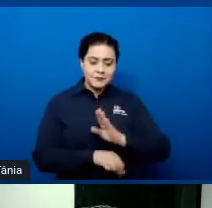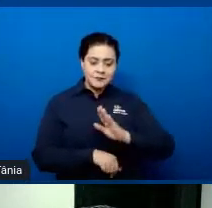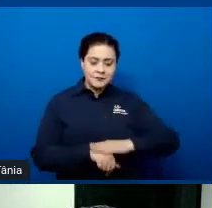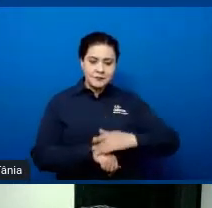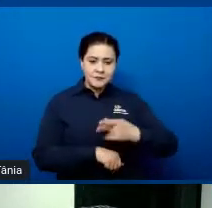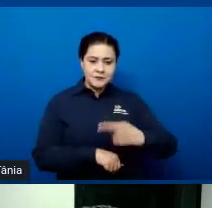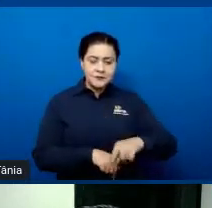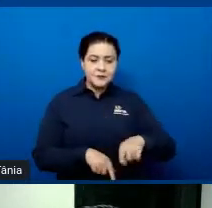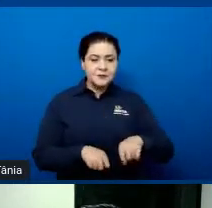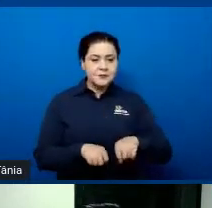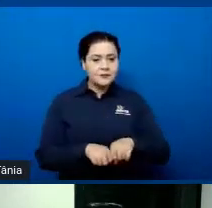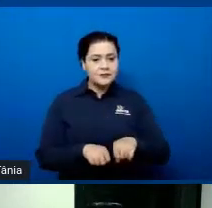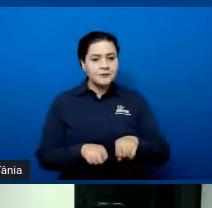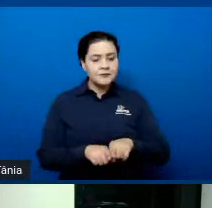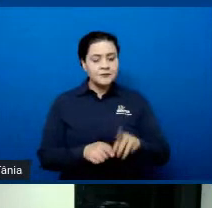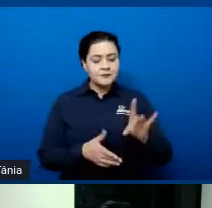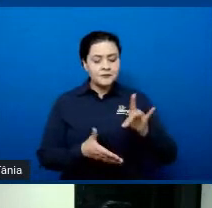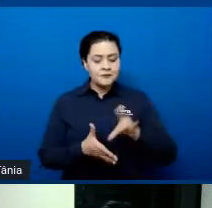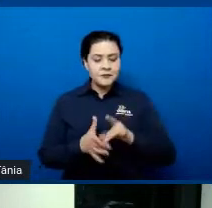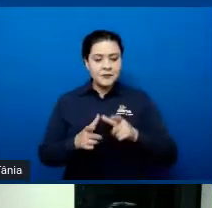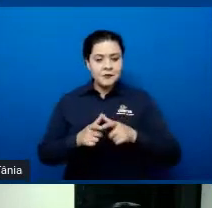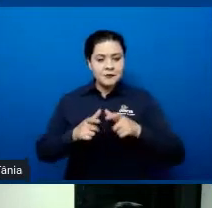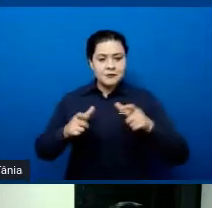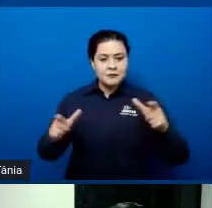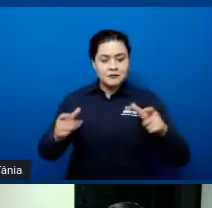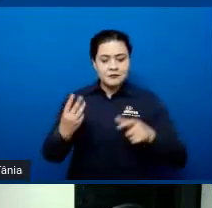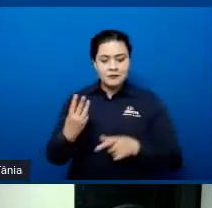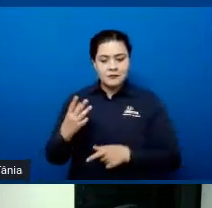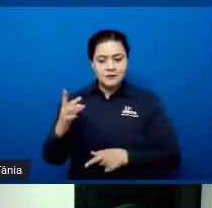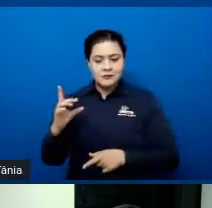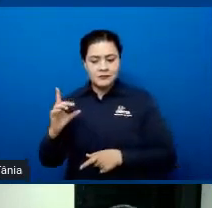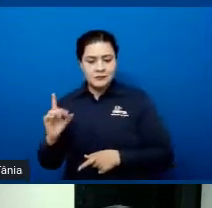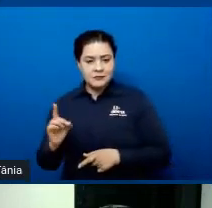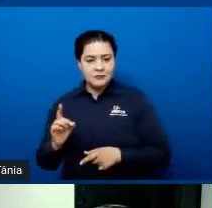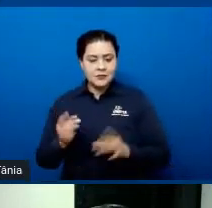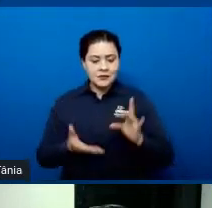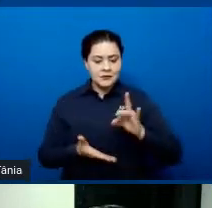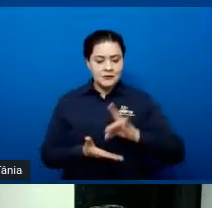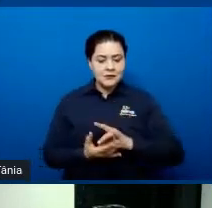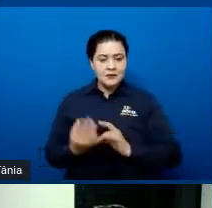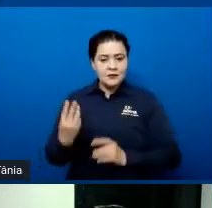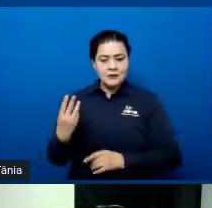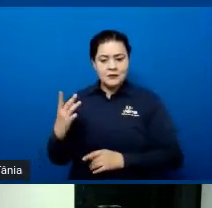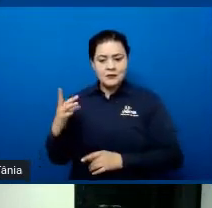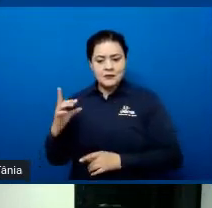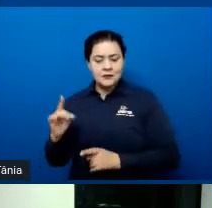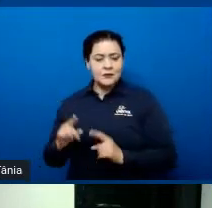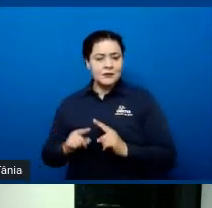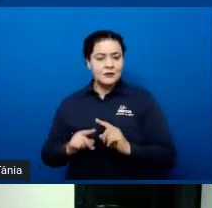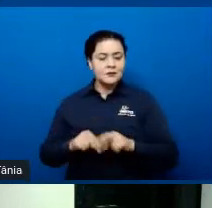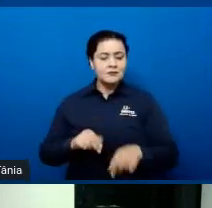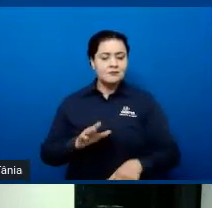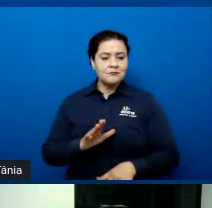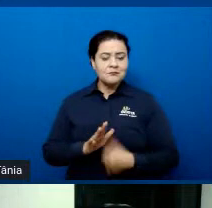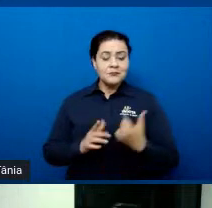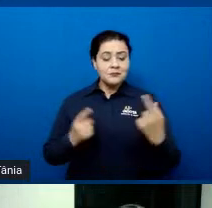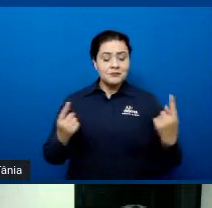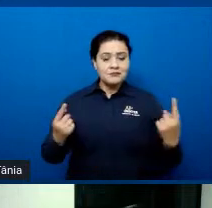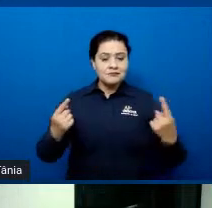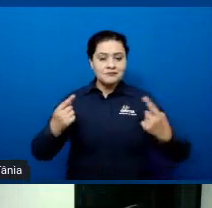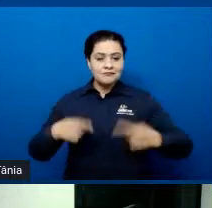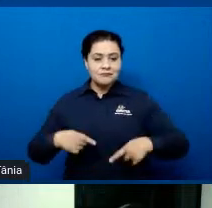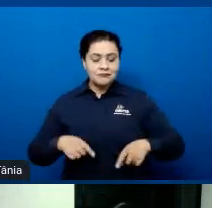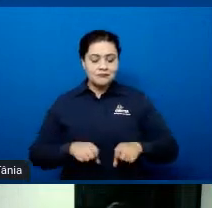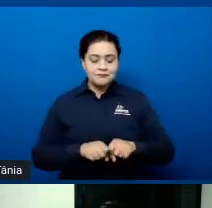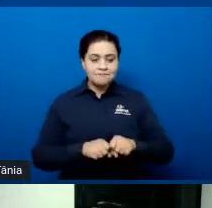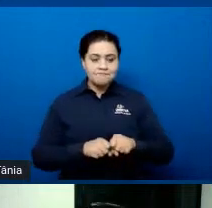que era trazer tecnologia para dentro da aula tradicional, esse foi o primeiro desafio que a gente rompeu. O